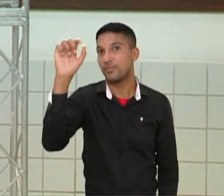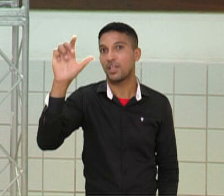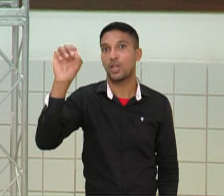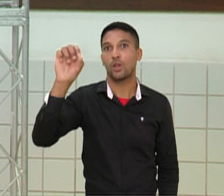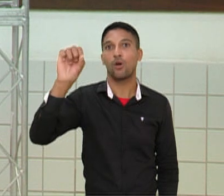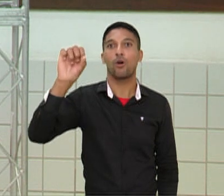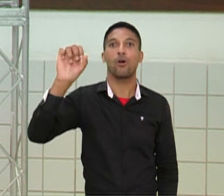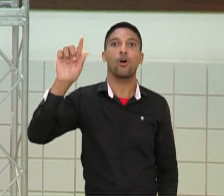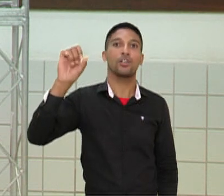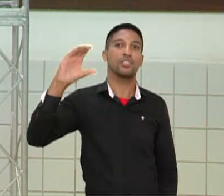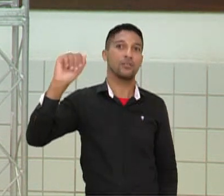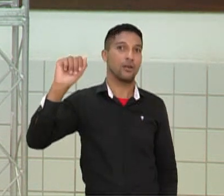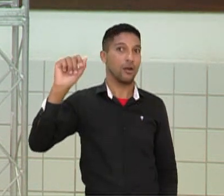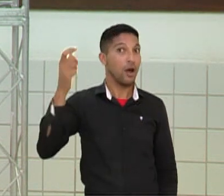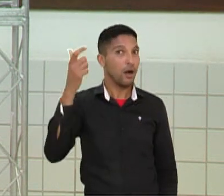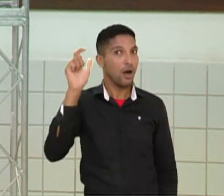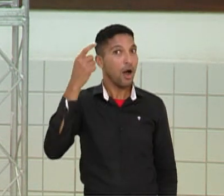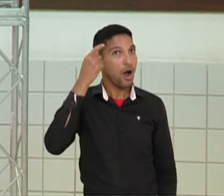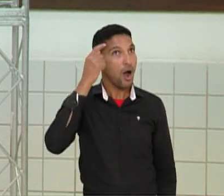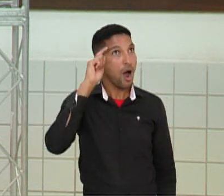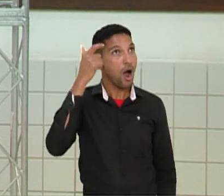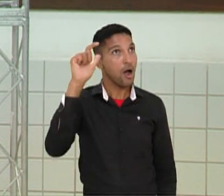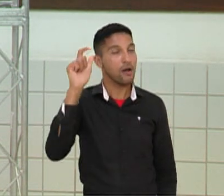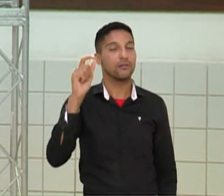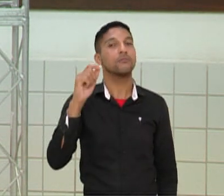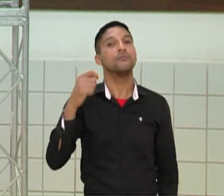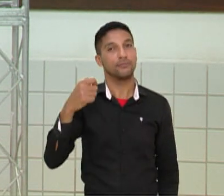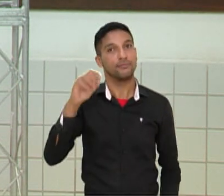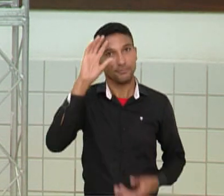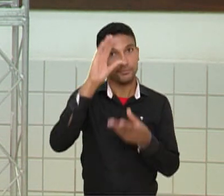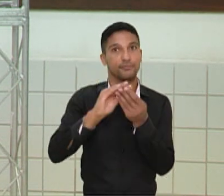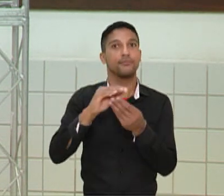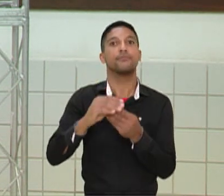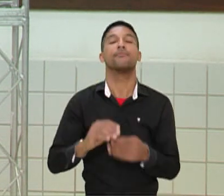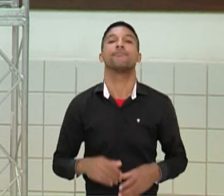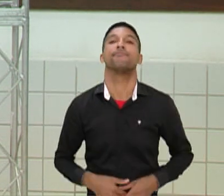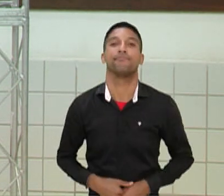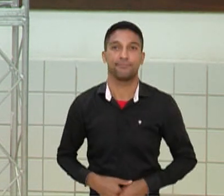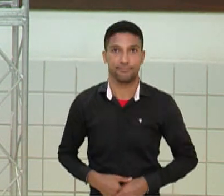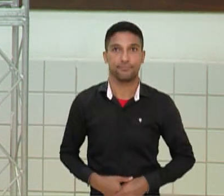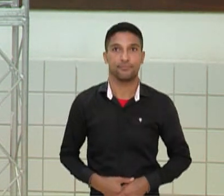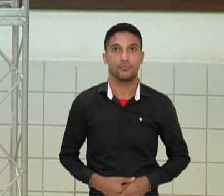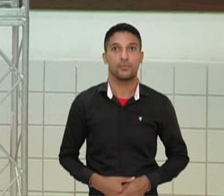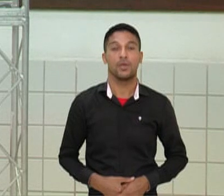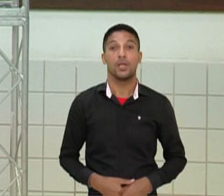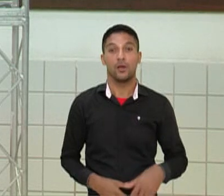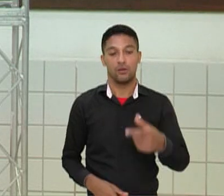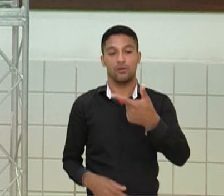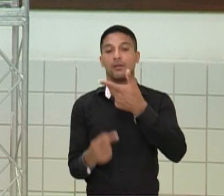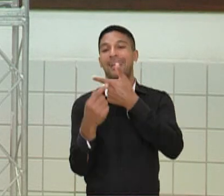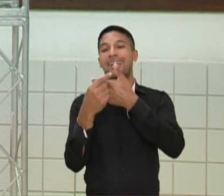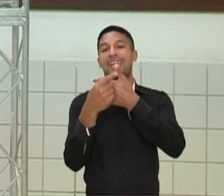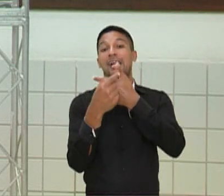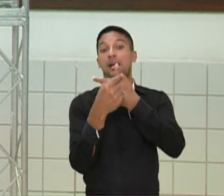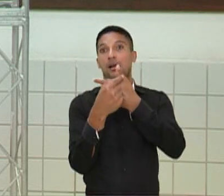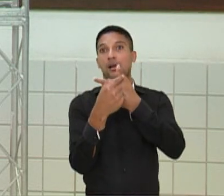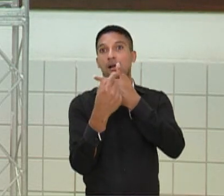se um ângulo interno e um externo do mesmo vértice, eles são suplementares, lembra